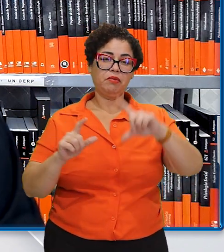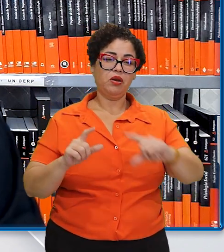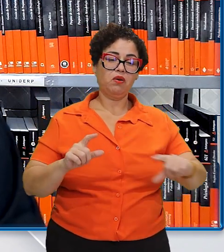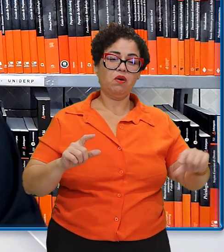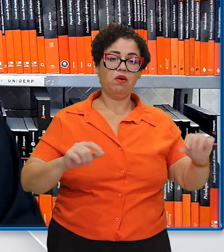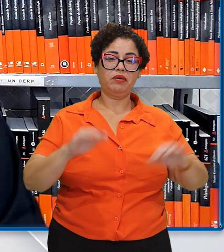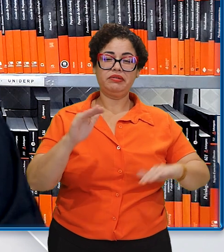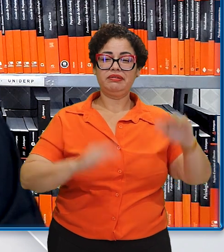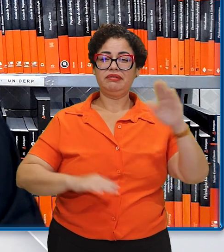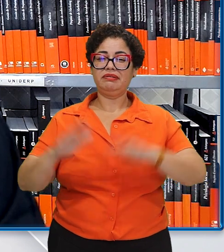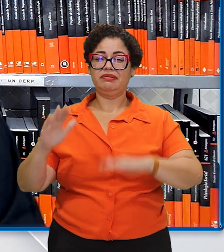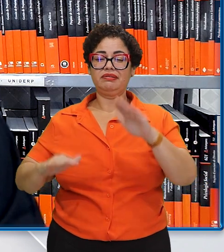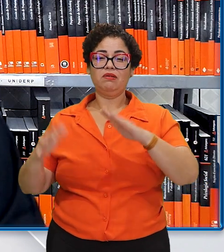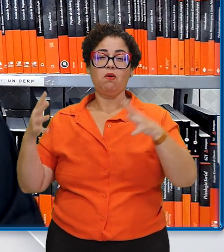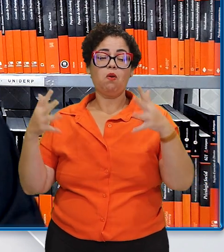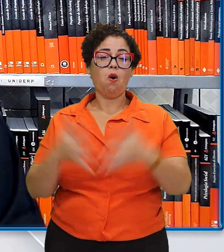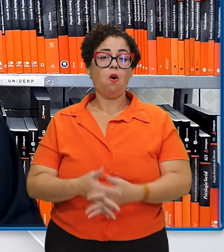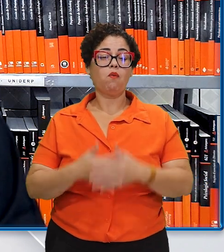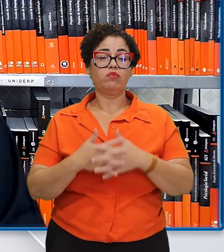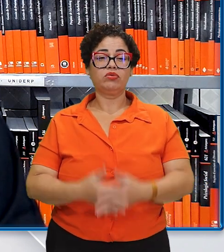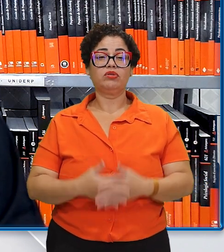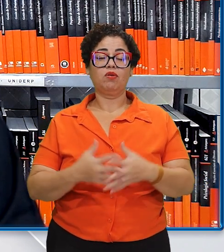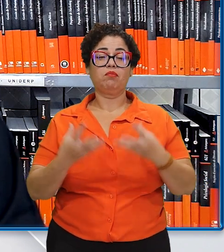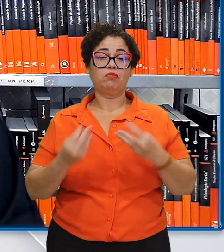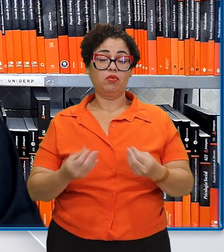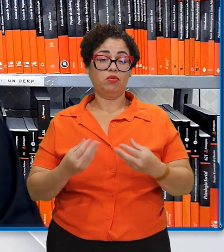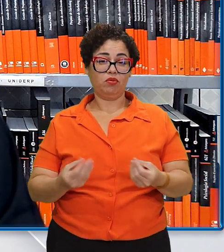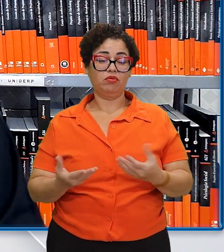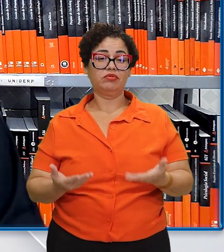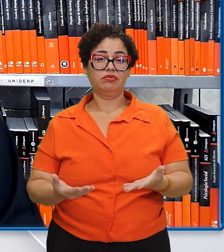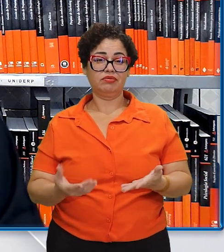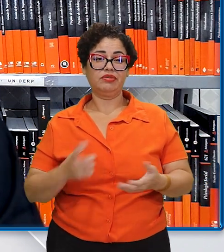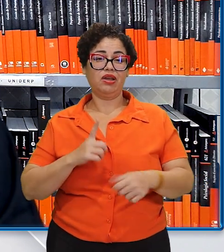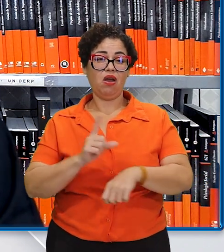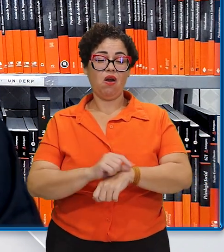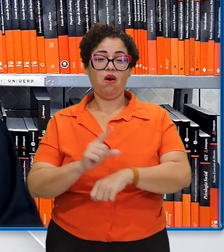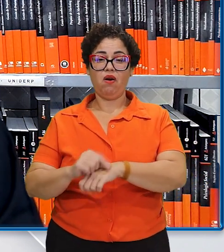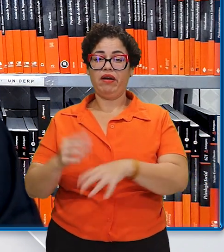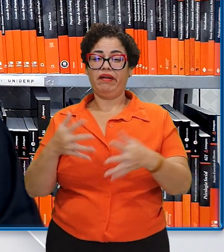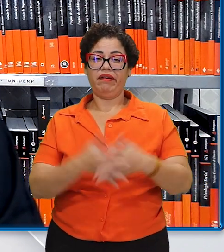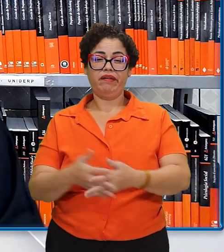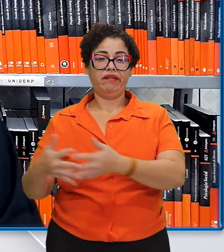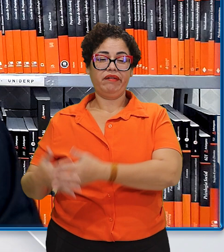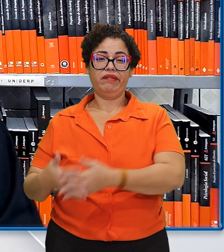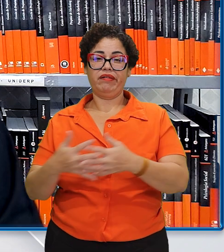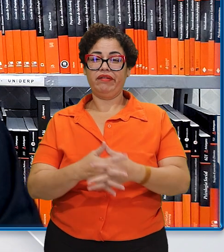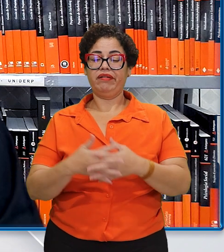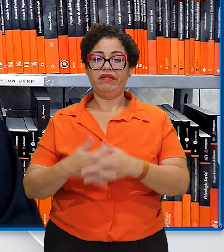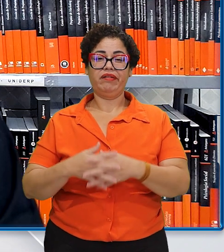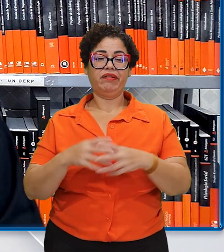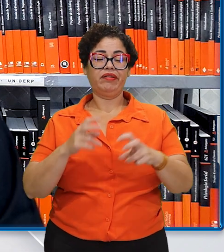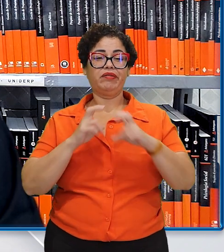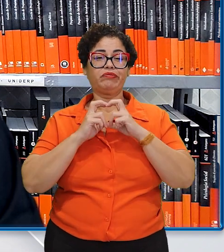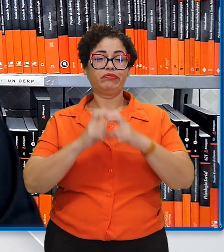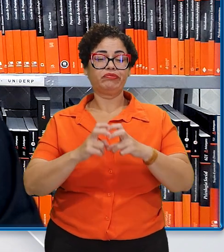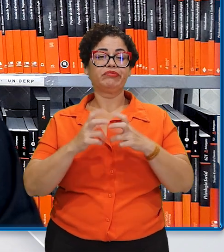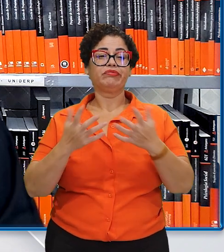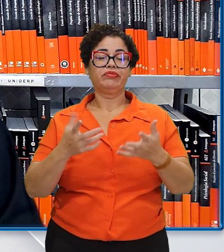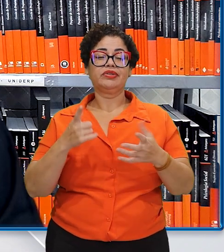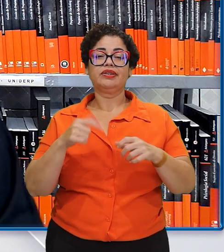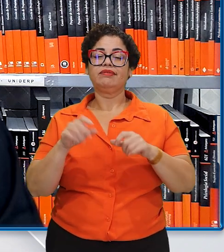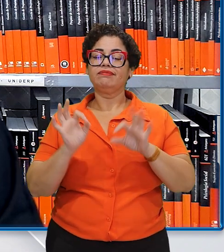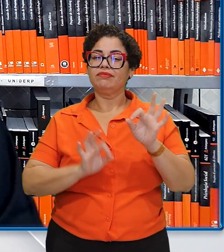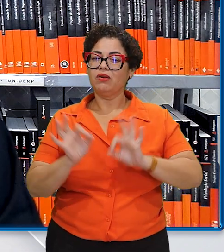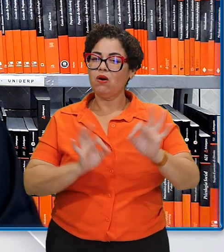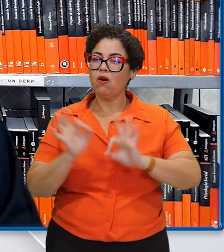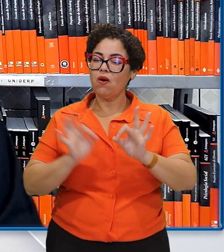hora. E isso era uma grande confusão. Já pensou 2 trens com horários diferentes se chocando numa ferrovia? Para isso foi